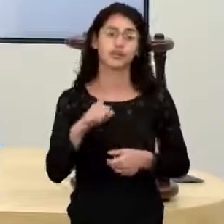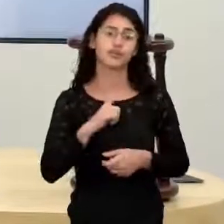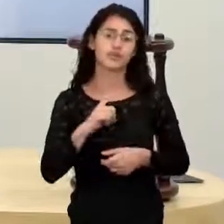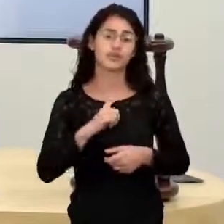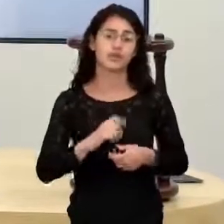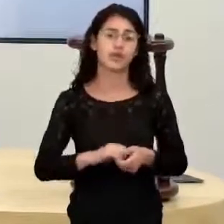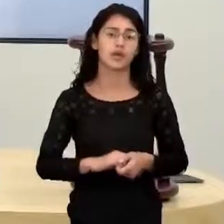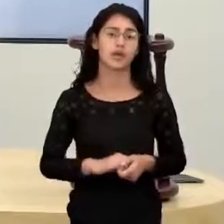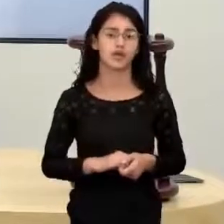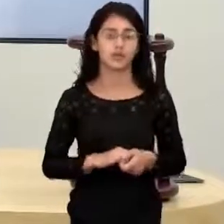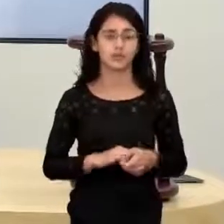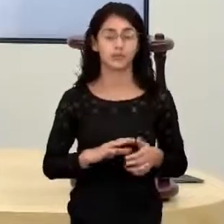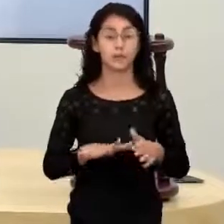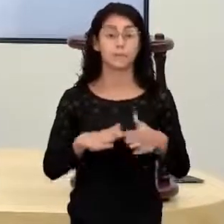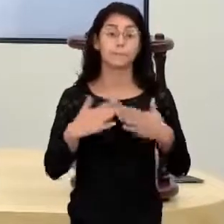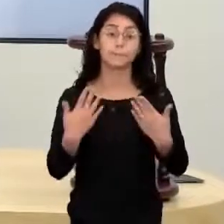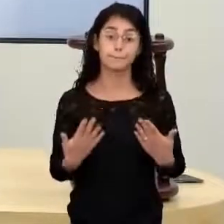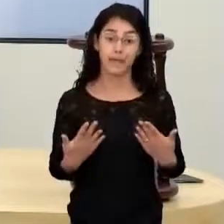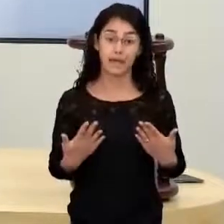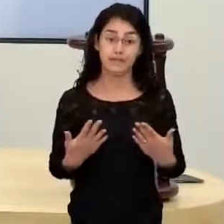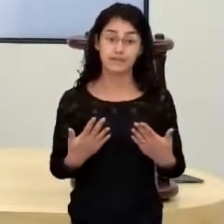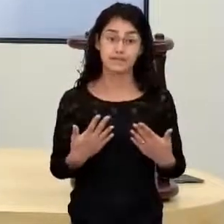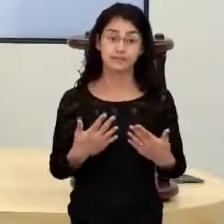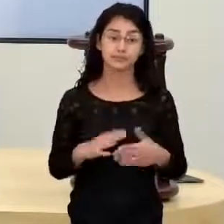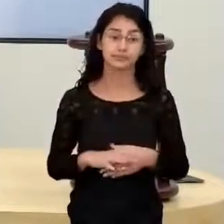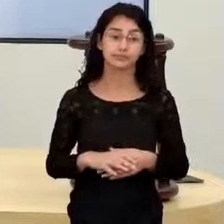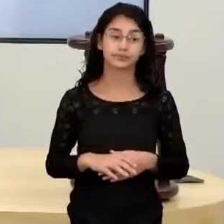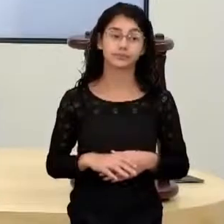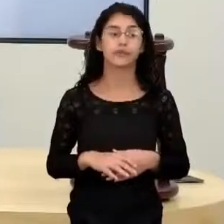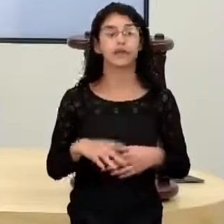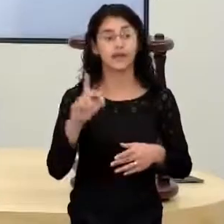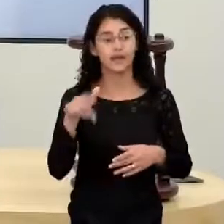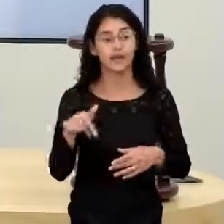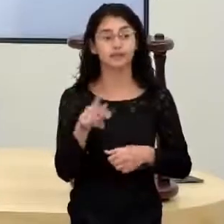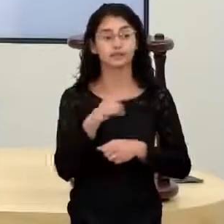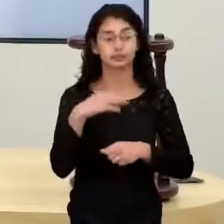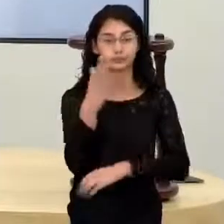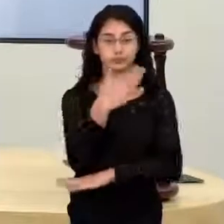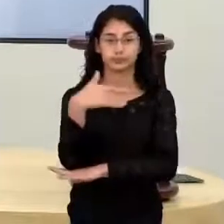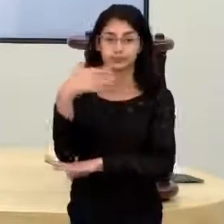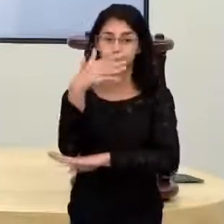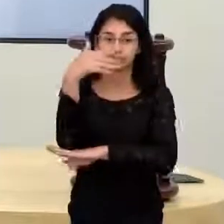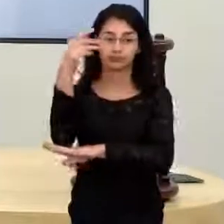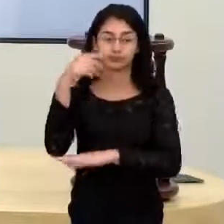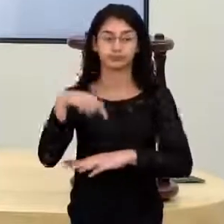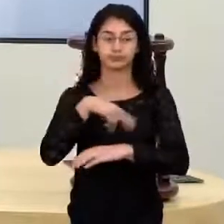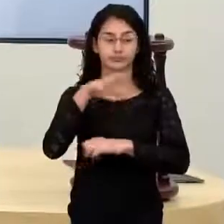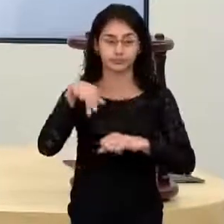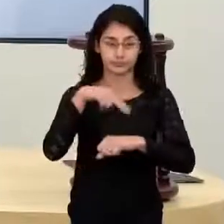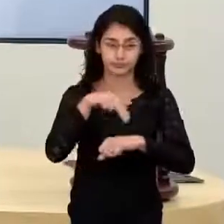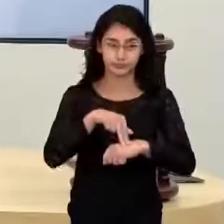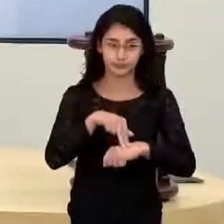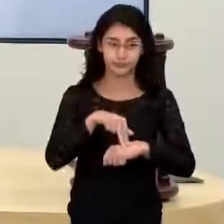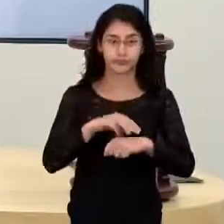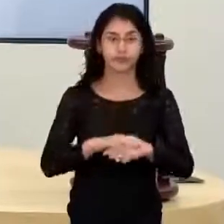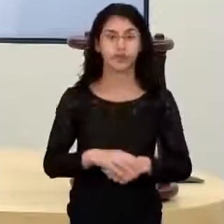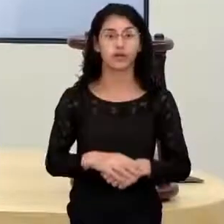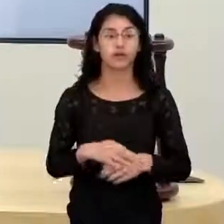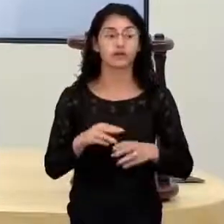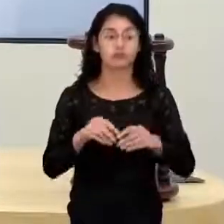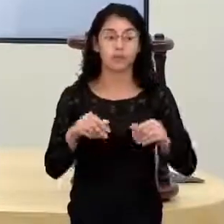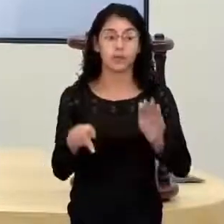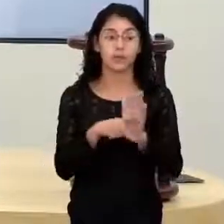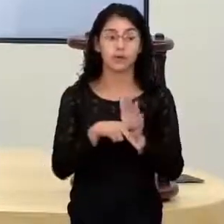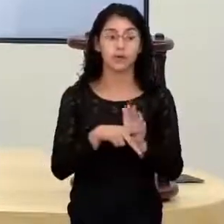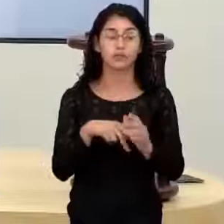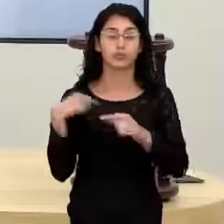uma história que nós gostaríamos, mas, ainda assim, é a nossa pátria, é a nossa nação, é a terra que nós vamos deixar para os nossos filhos,